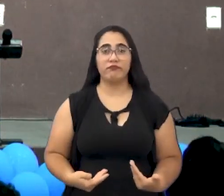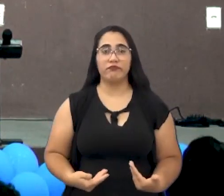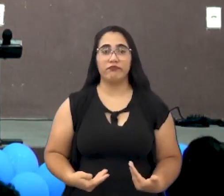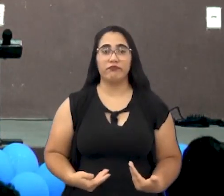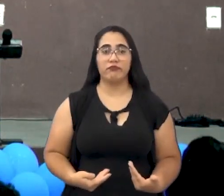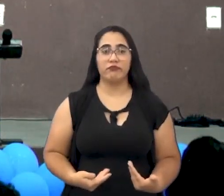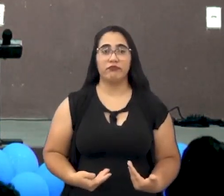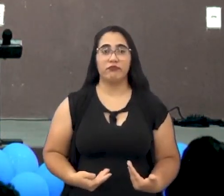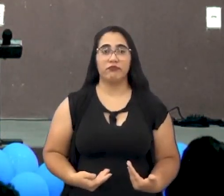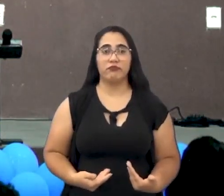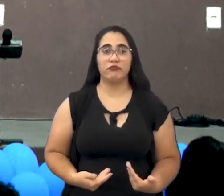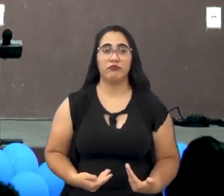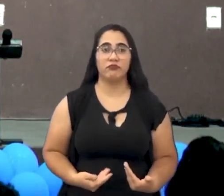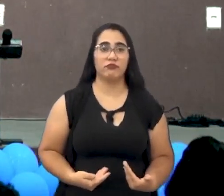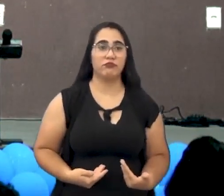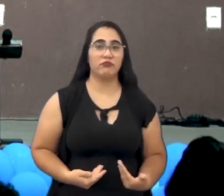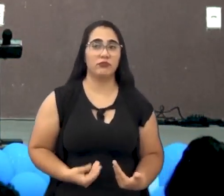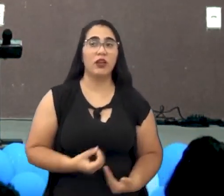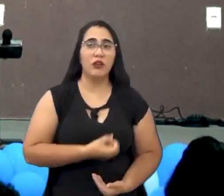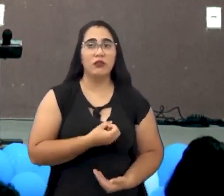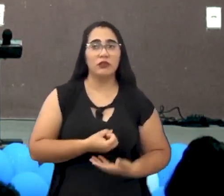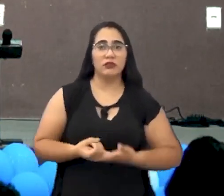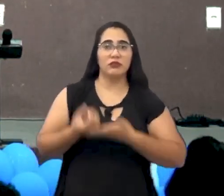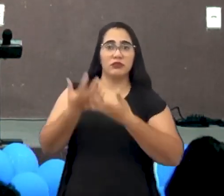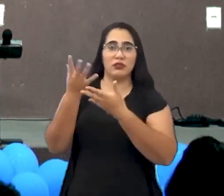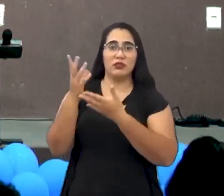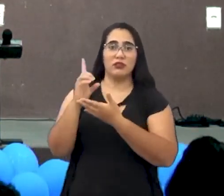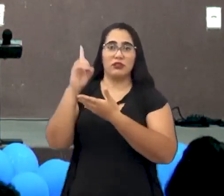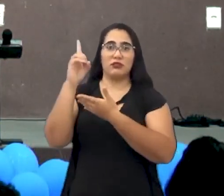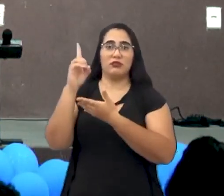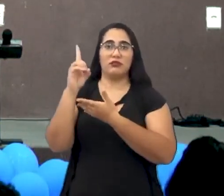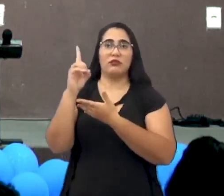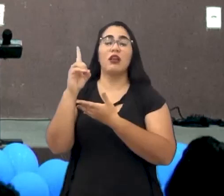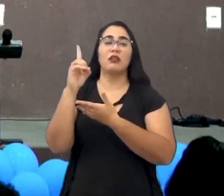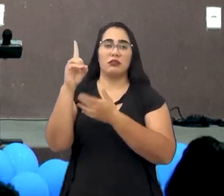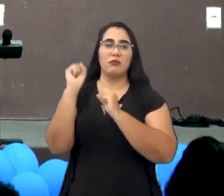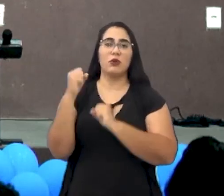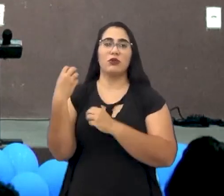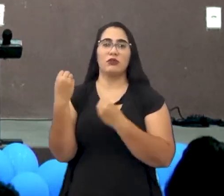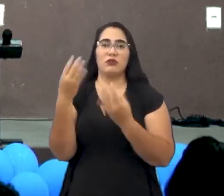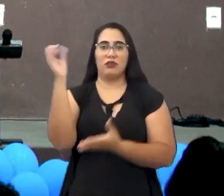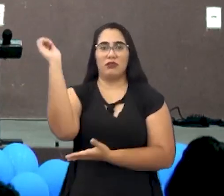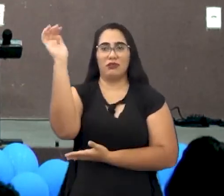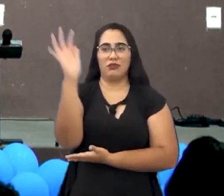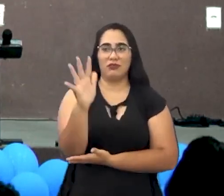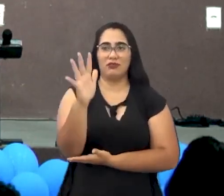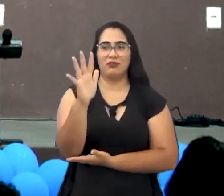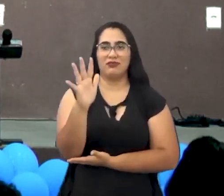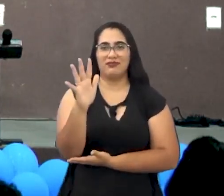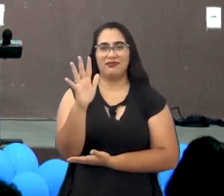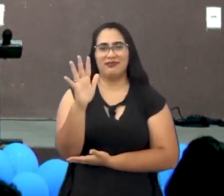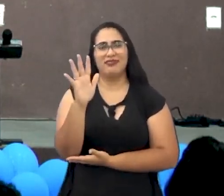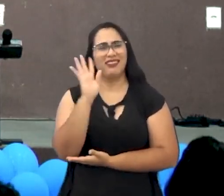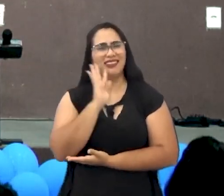Ofereça a sua vergonha nas mãos dele e ele vai te premiar com a graça. É interessante isso,